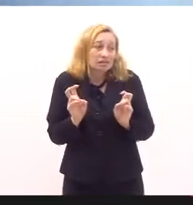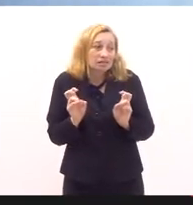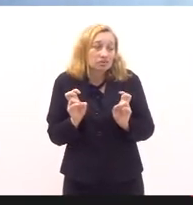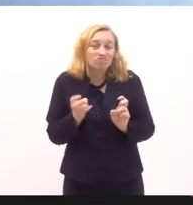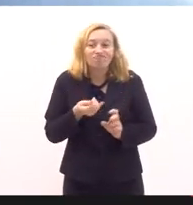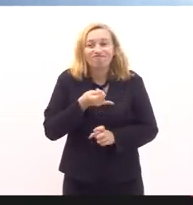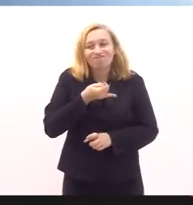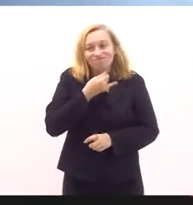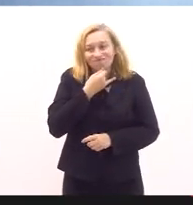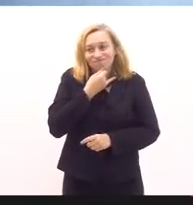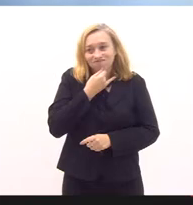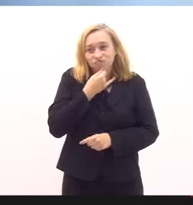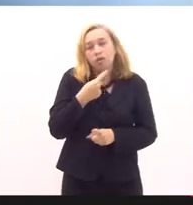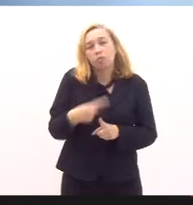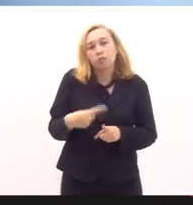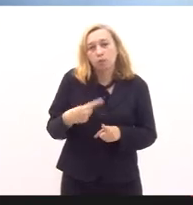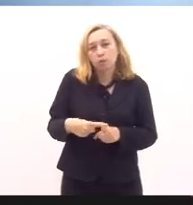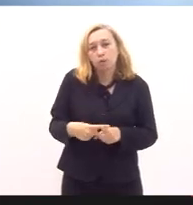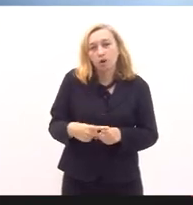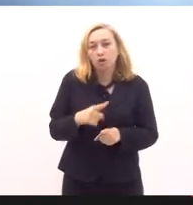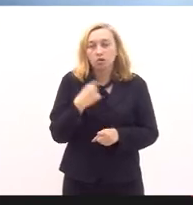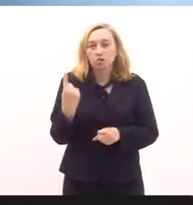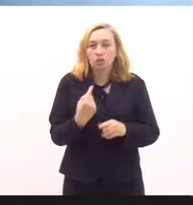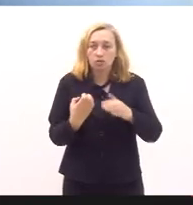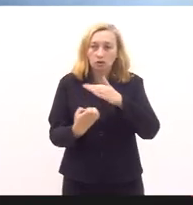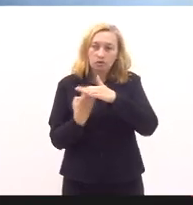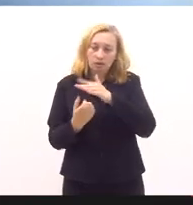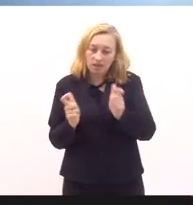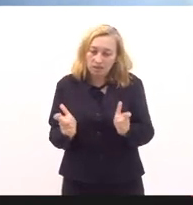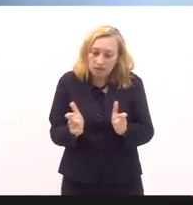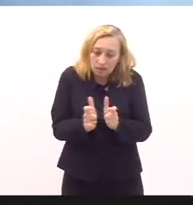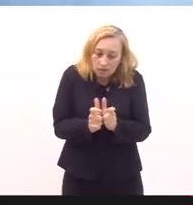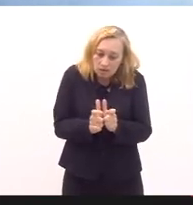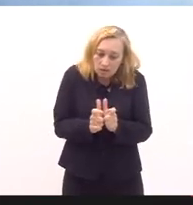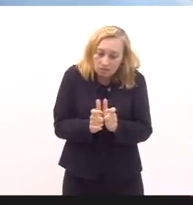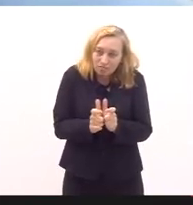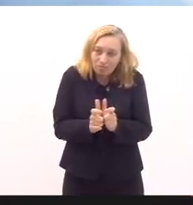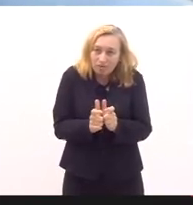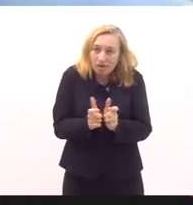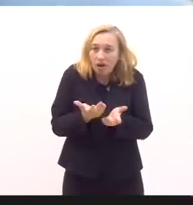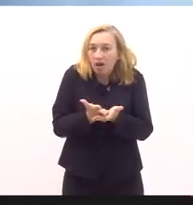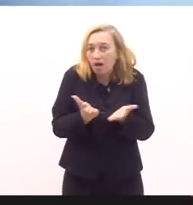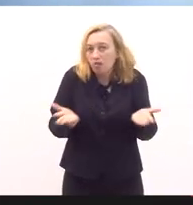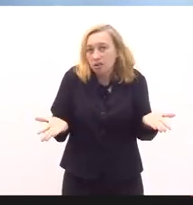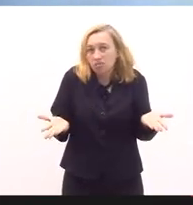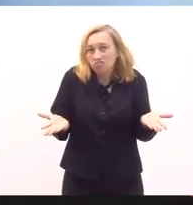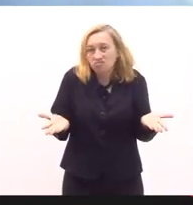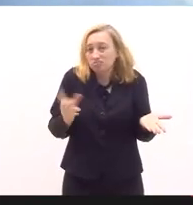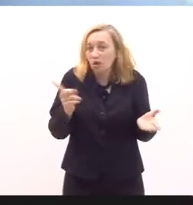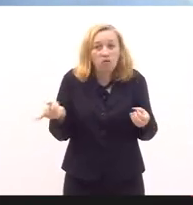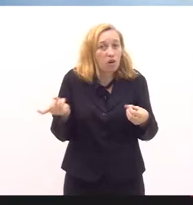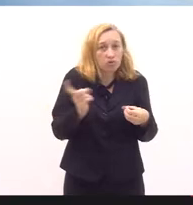muito dolorosa, porque nossos pequenos empresários estão acabando. Eles não voltam. Quem